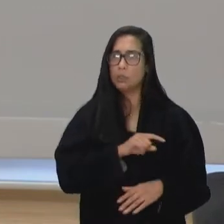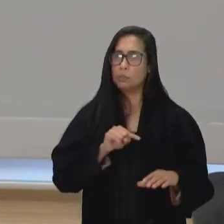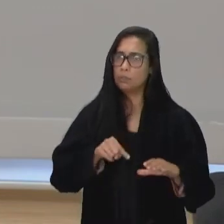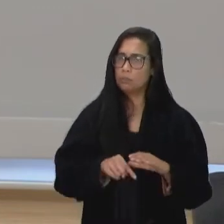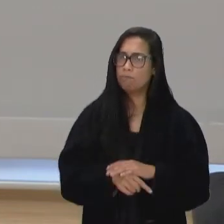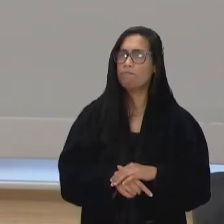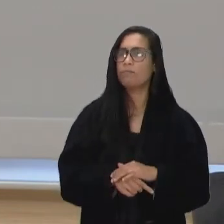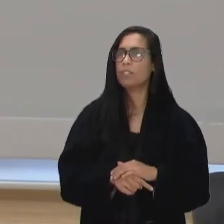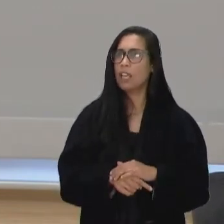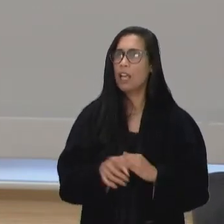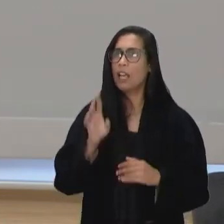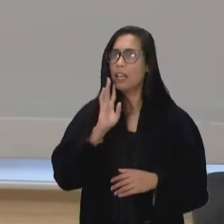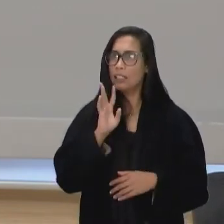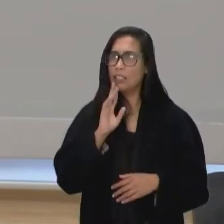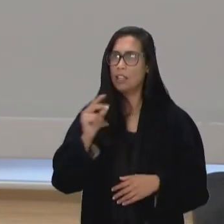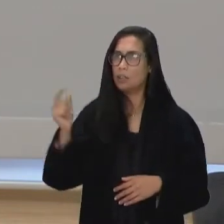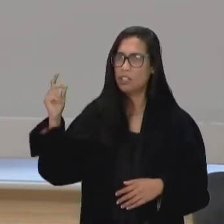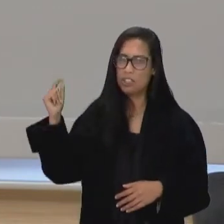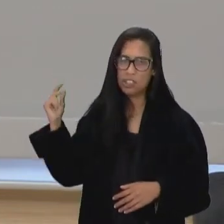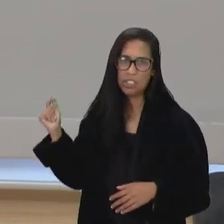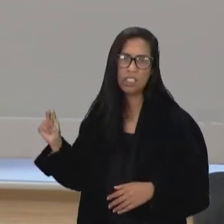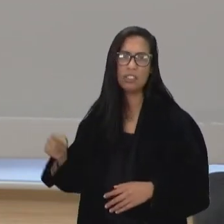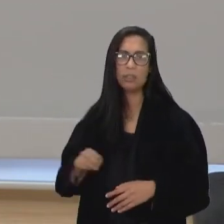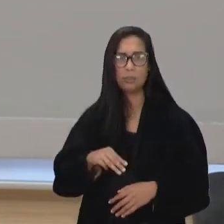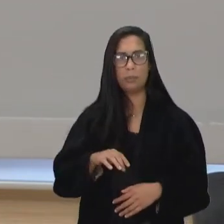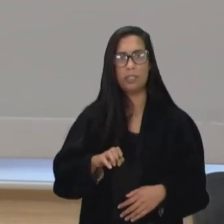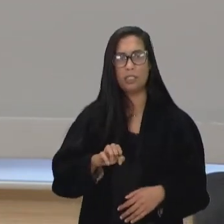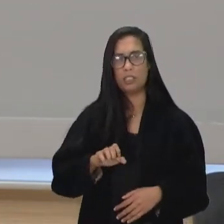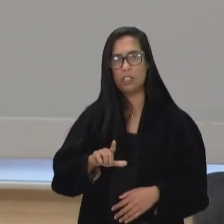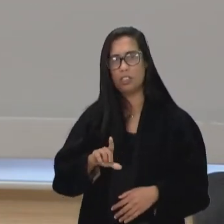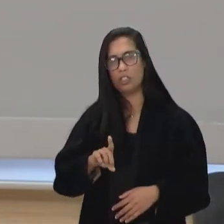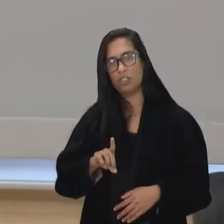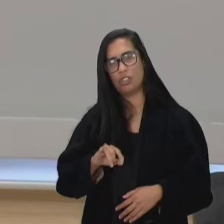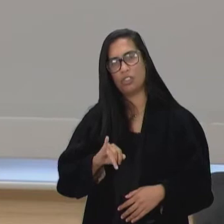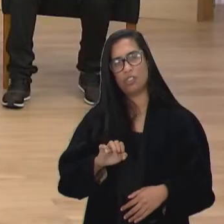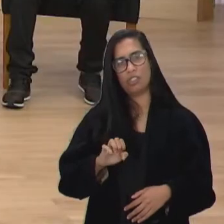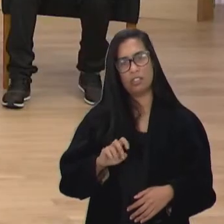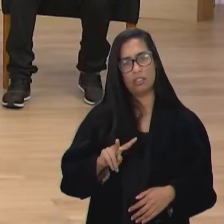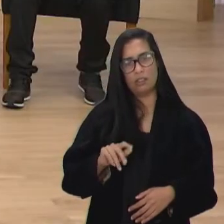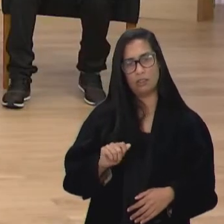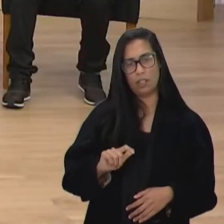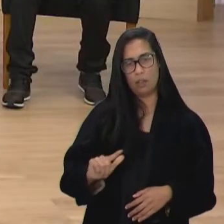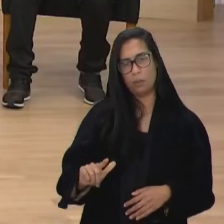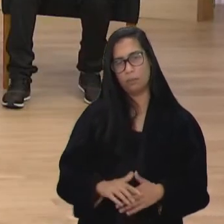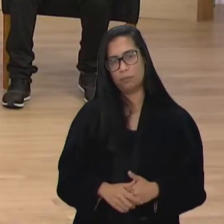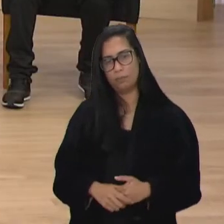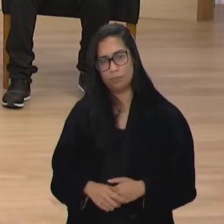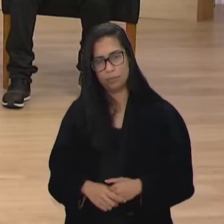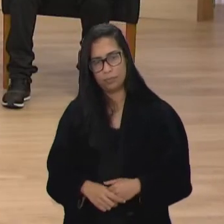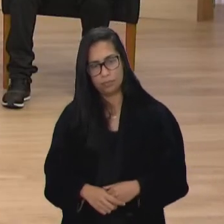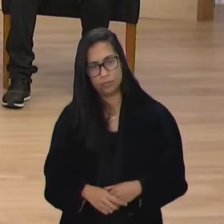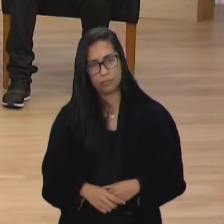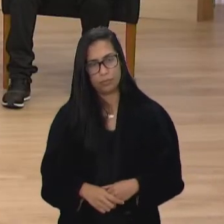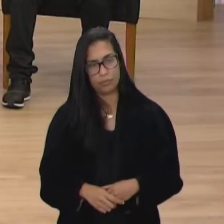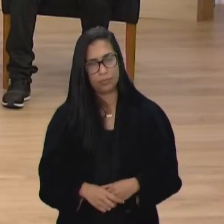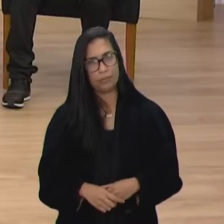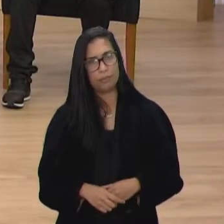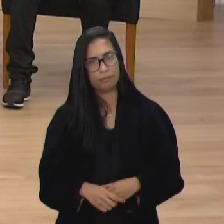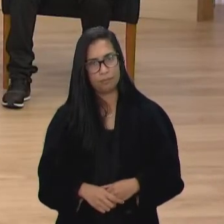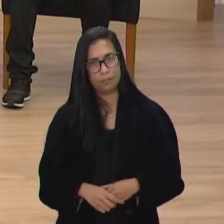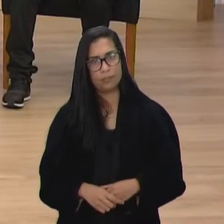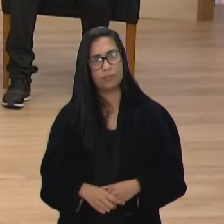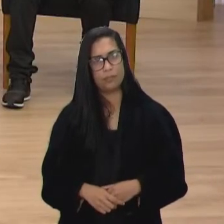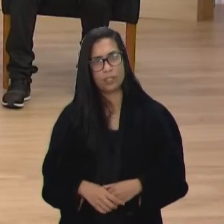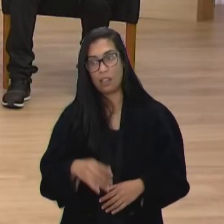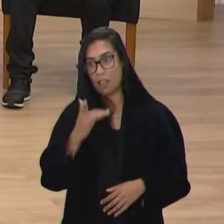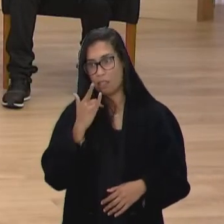antigo, entendi. Dá algo... Entendi. Uma coisa só pra gente, então acho que foi por isso. Sim, o medieval é bastante